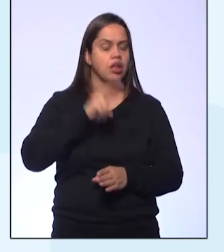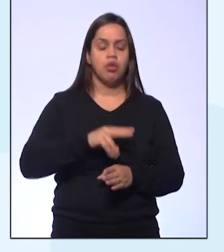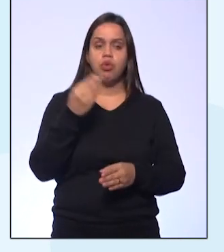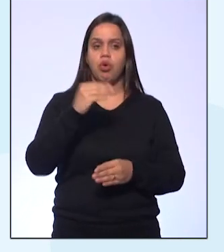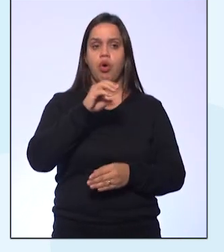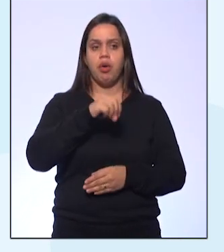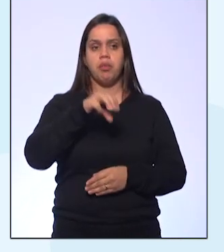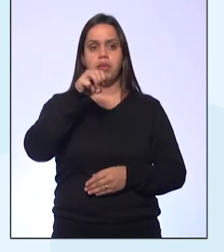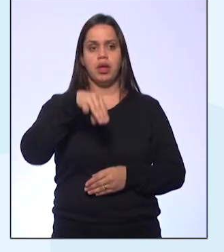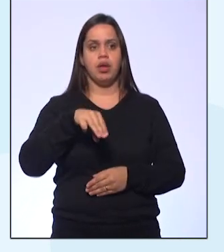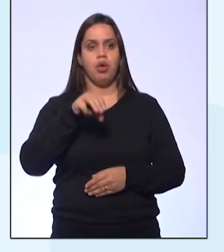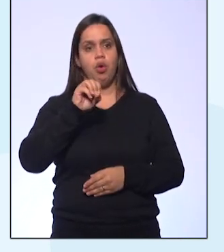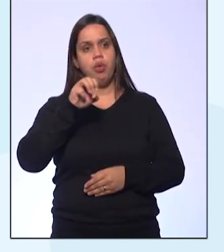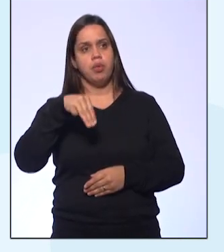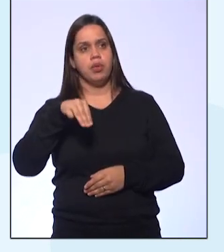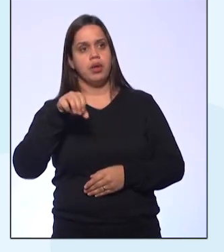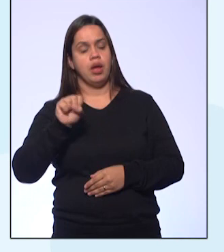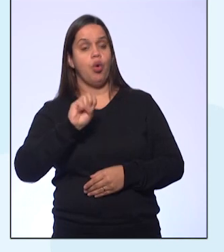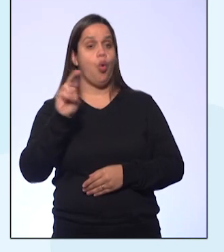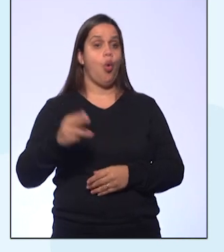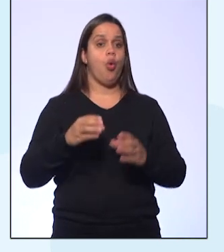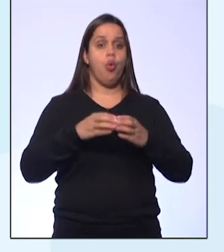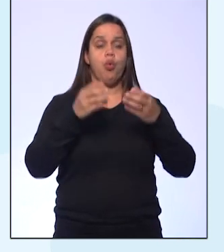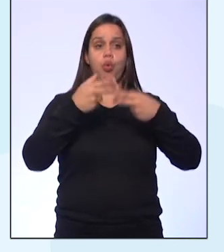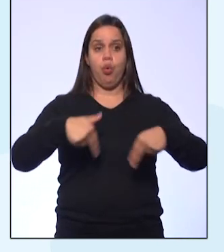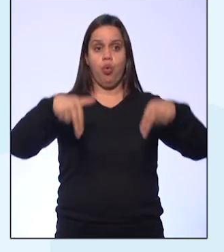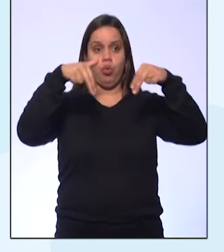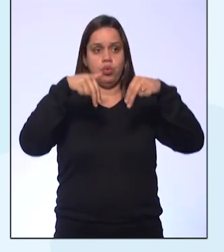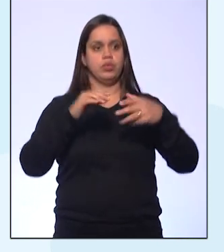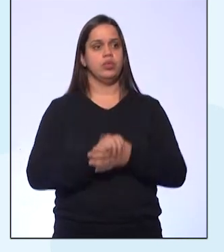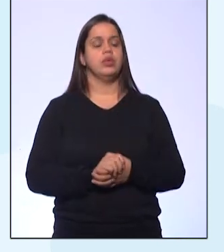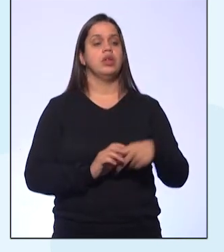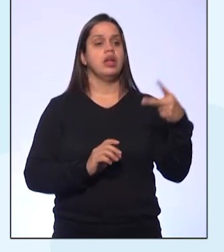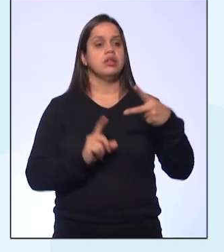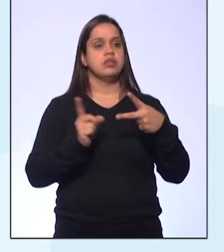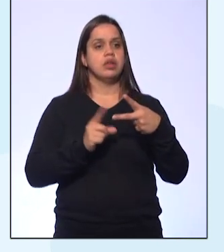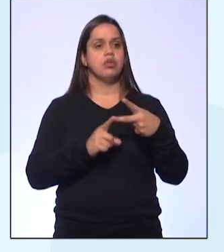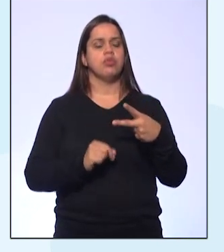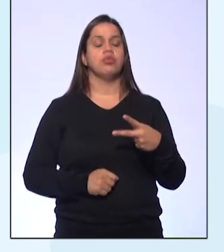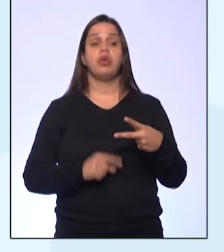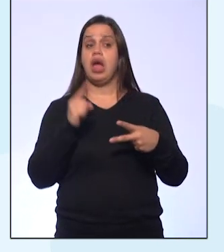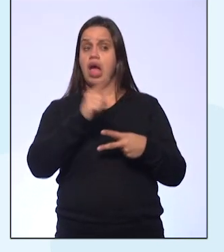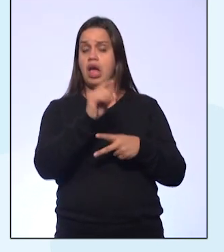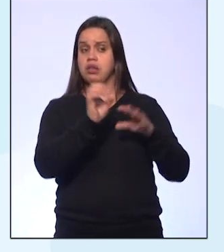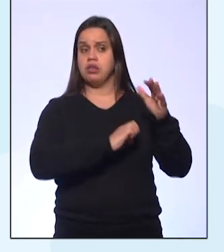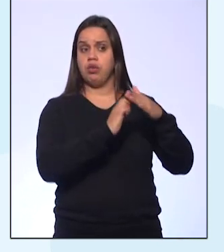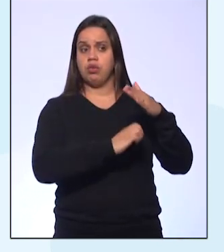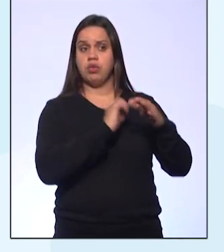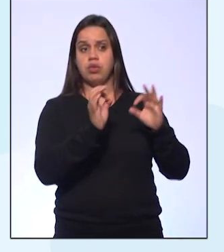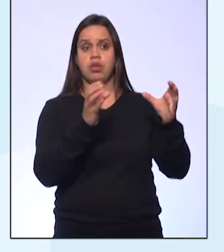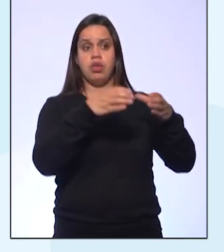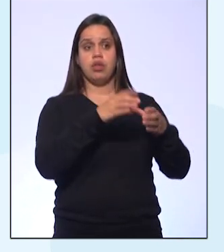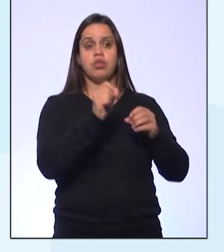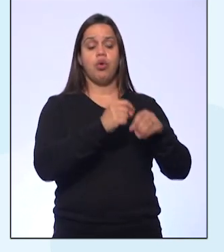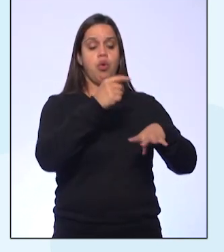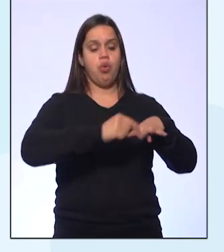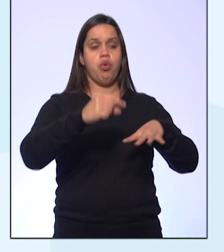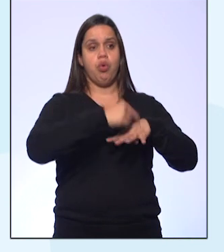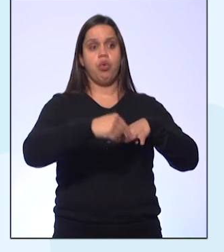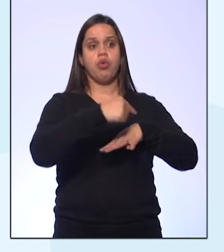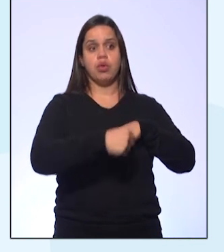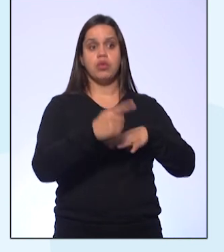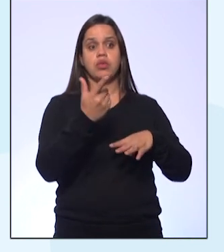colocou OMS ou ONU. E a segunda questão, né? Segundo essa organização, quais continentes estavam aí